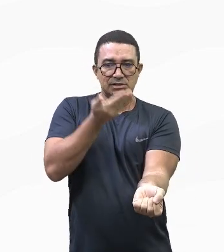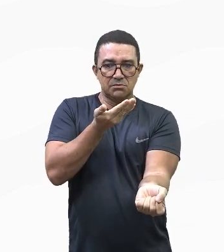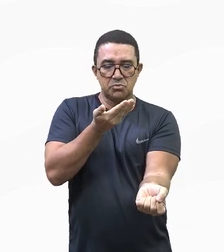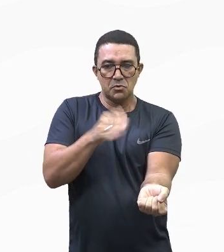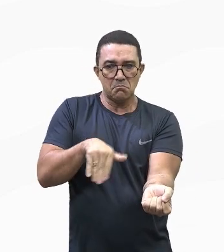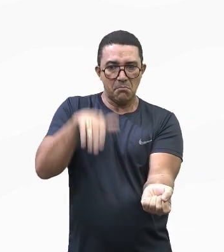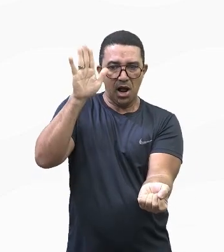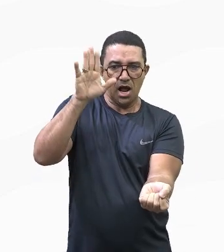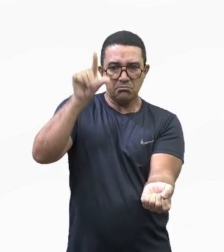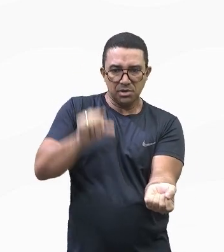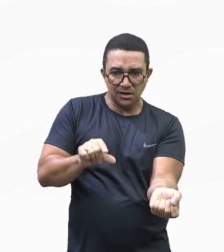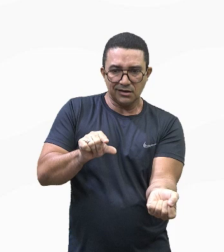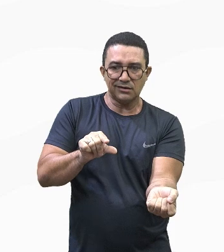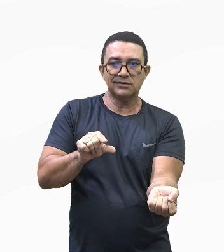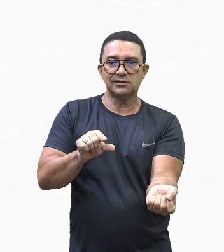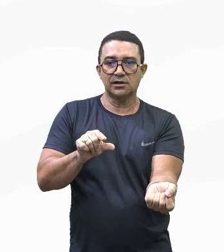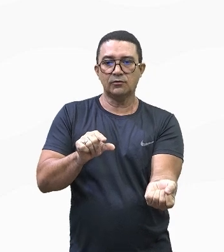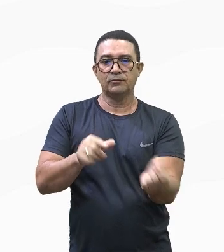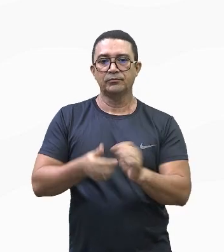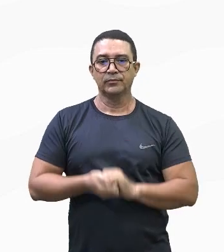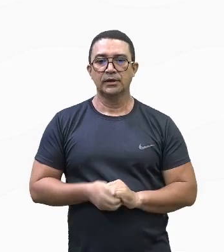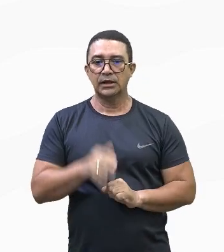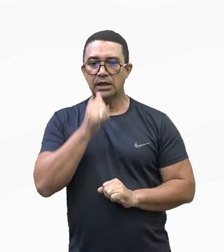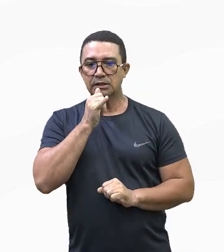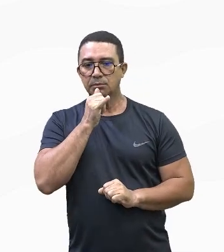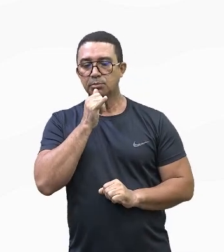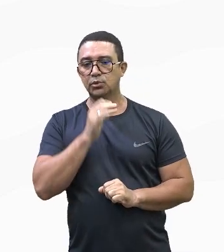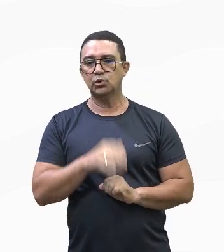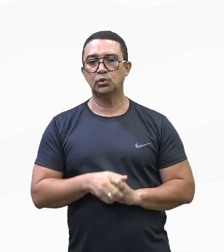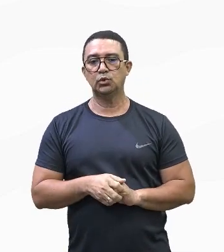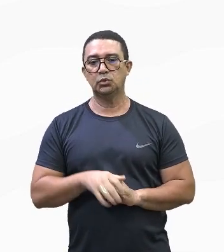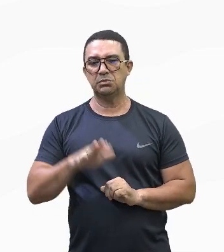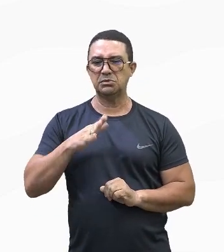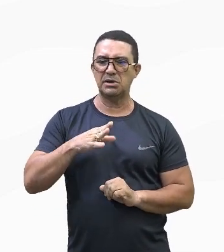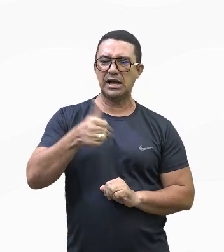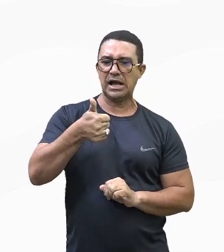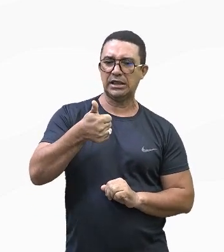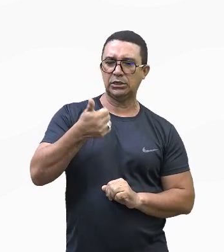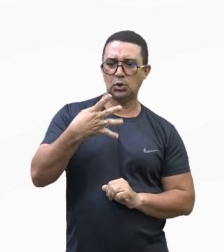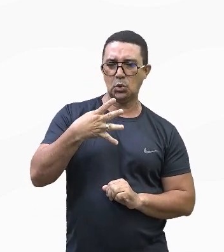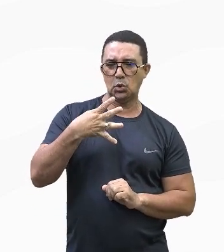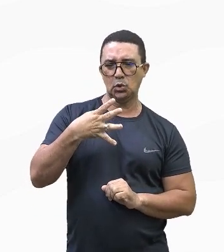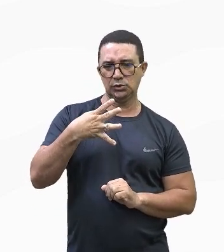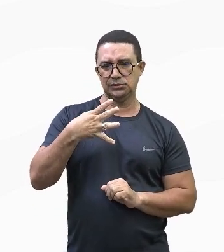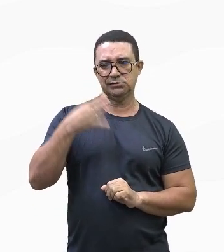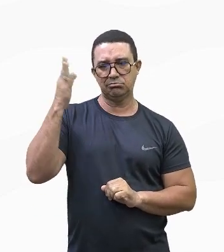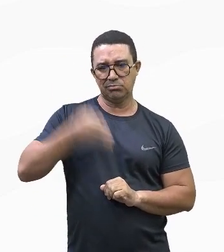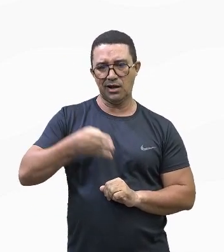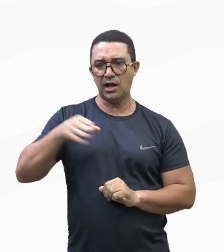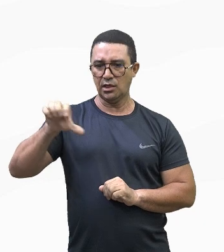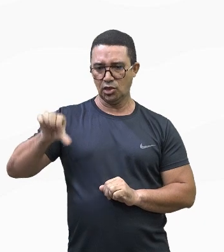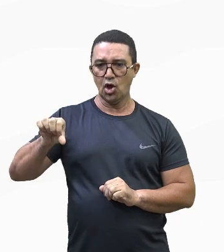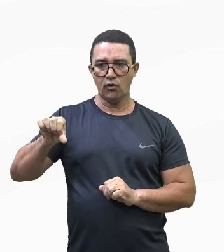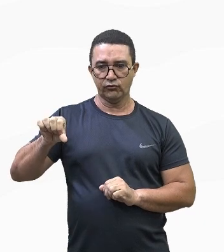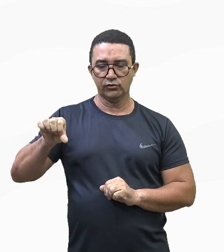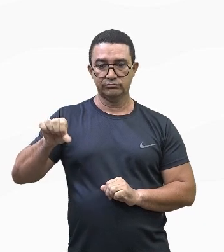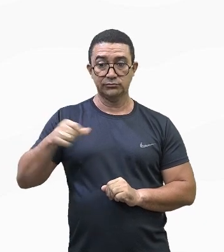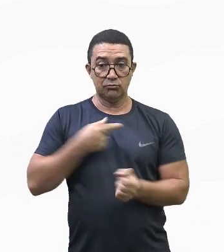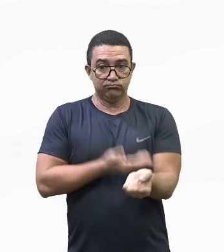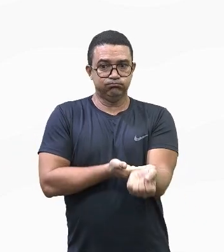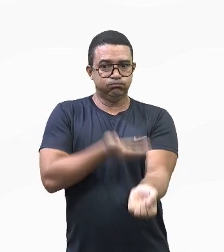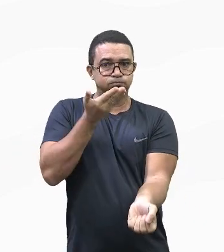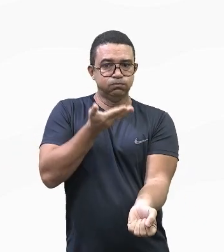são iguais ou ultrapassam valores de referência, que está ali em torno de 14/9. Então, essa pressão